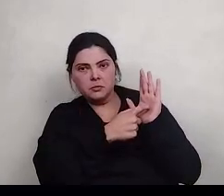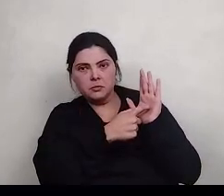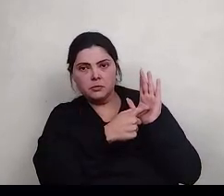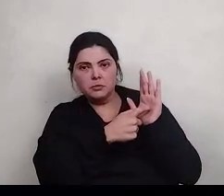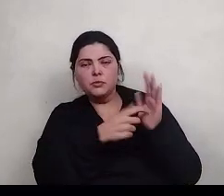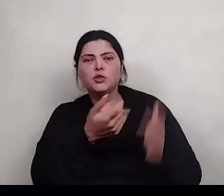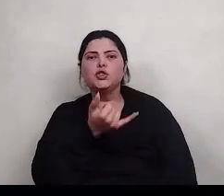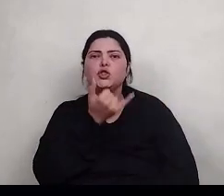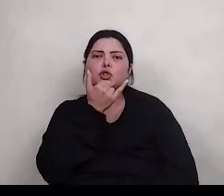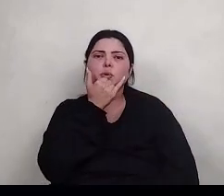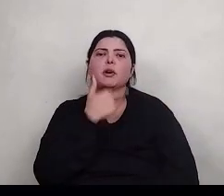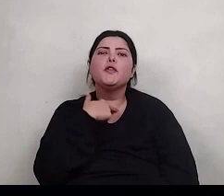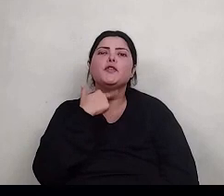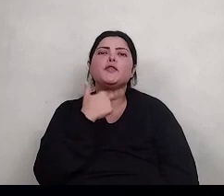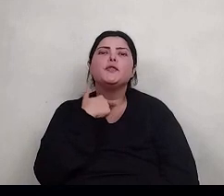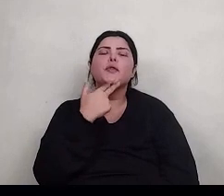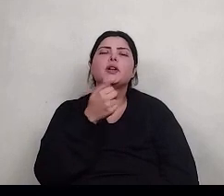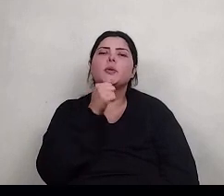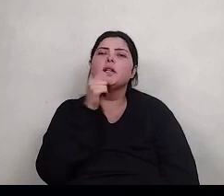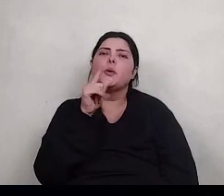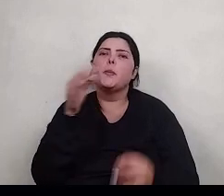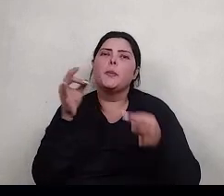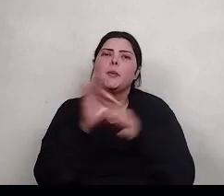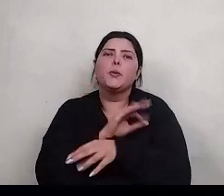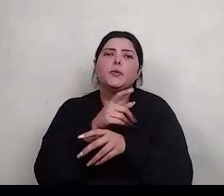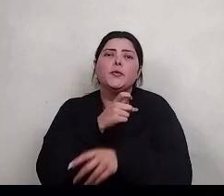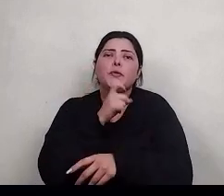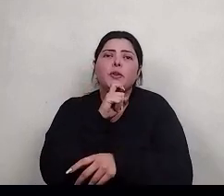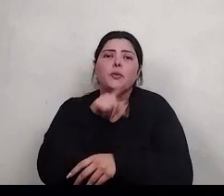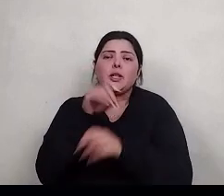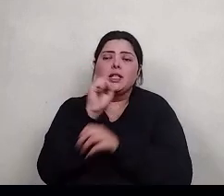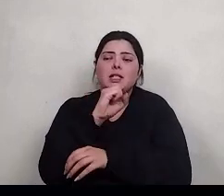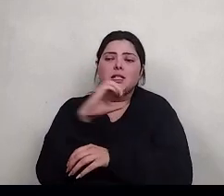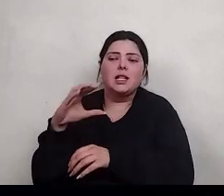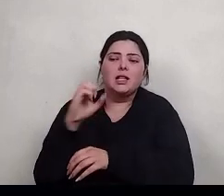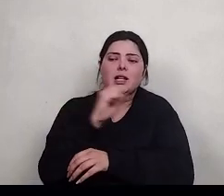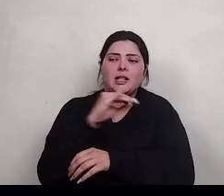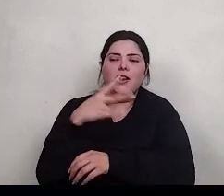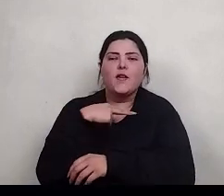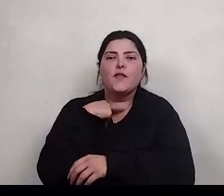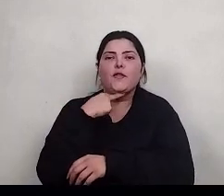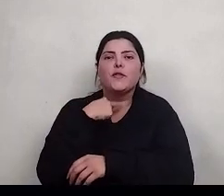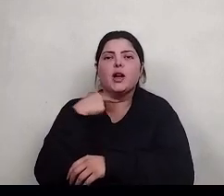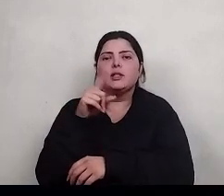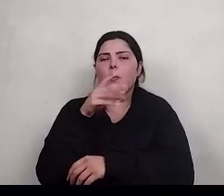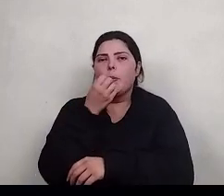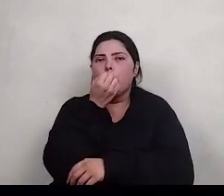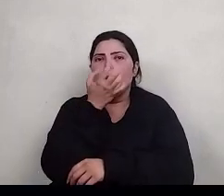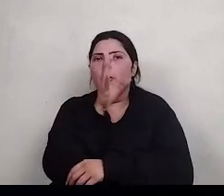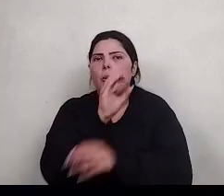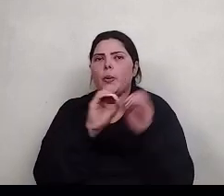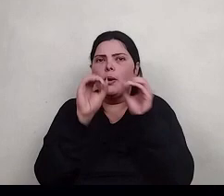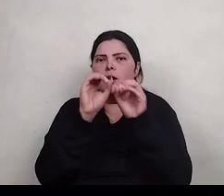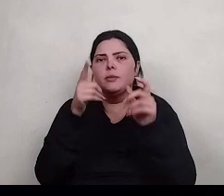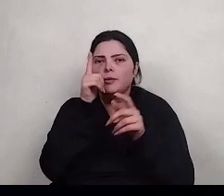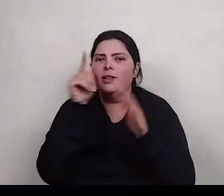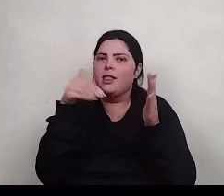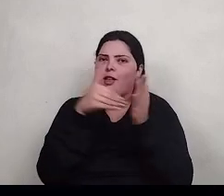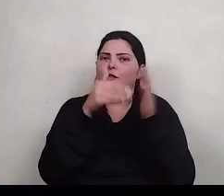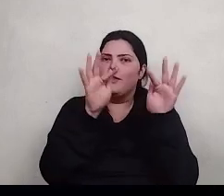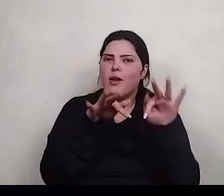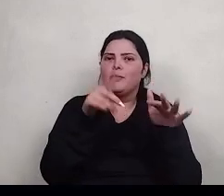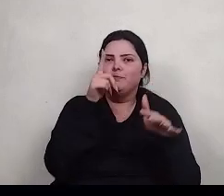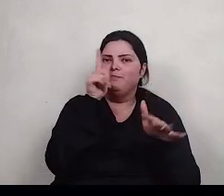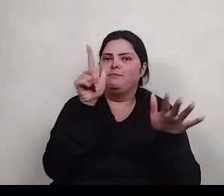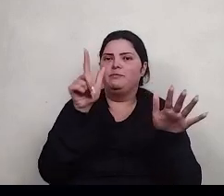realmente não estava pronto para o frio de Santa Catarina, então minha voz não está excelente, mas a gente vai conseguir, a gente chega até o final. Então vamos lá,